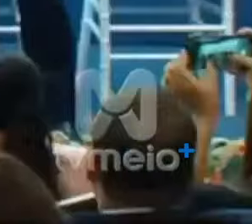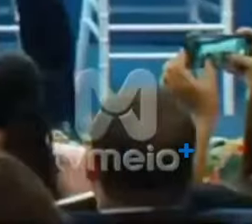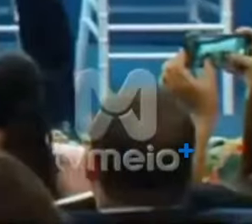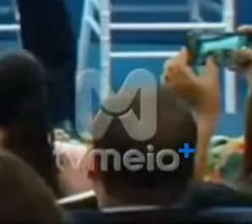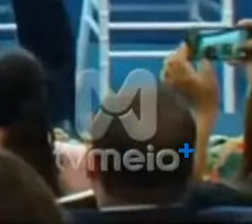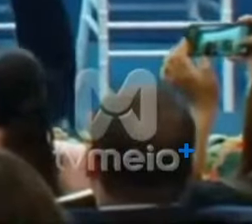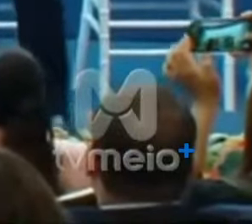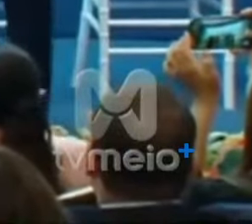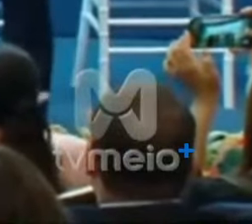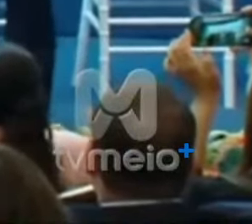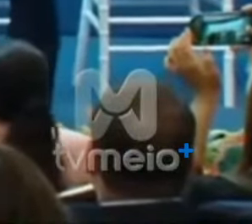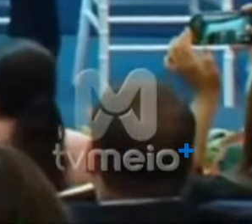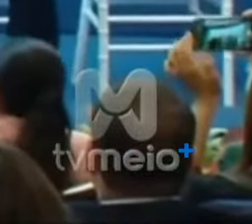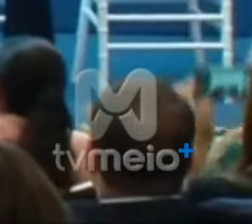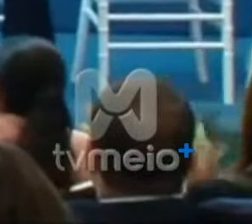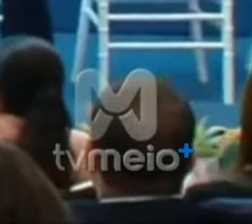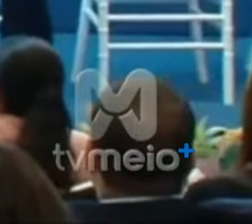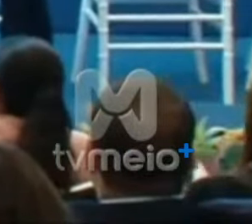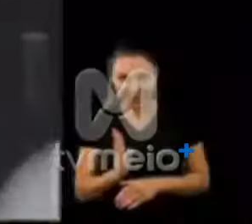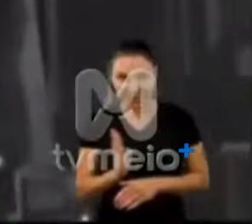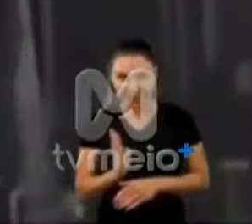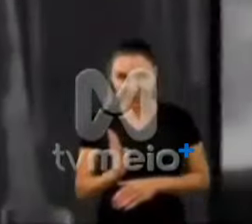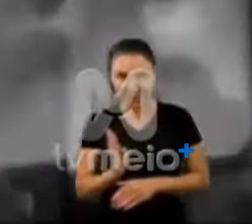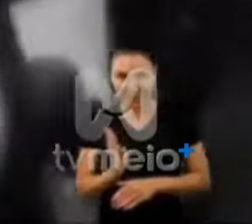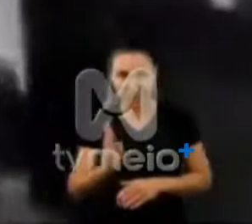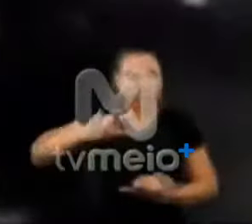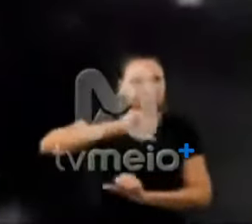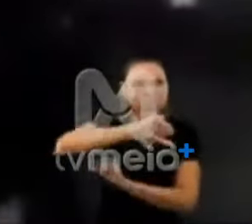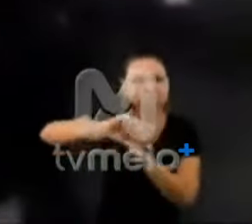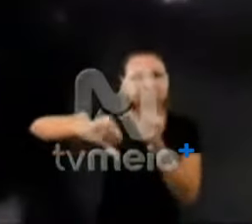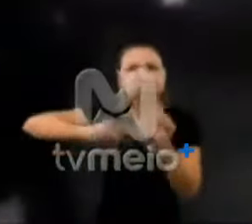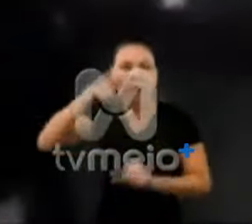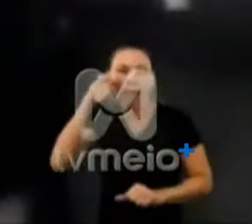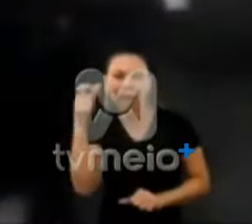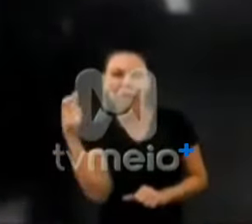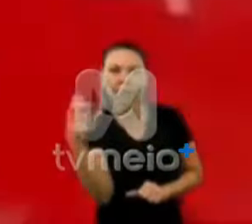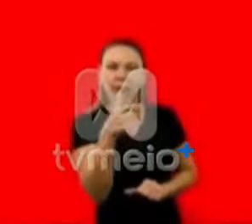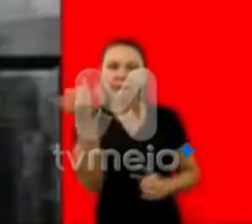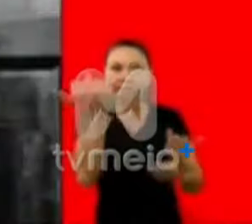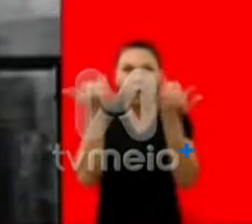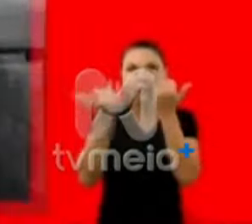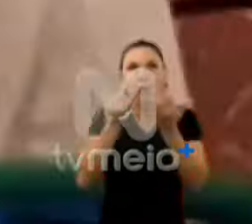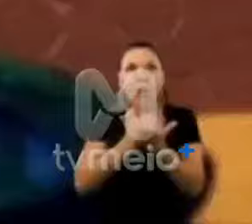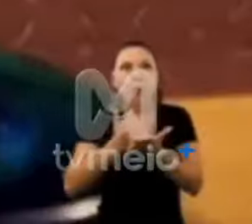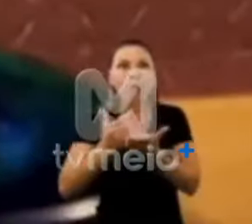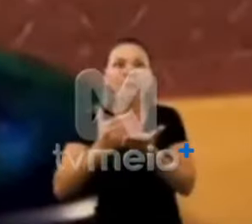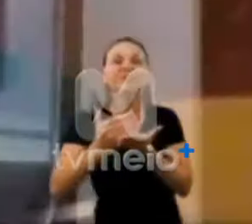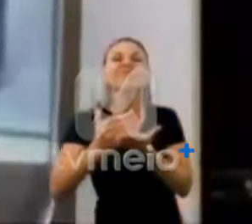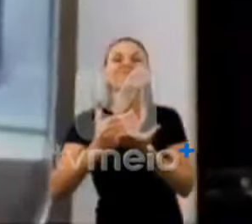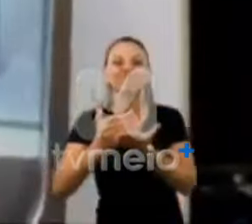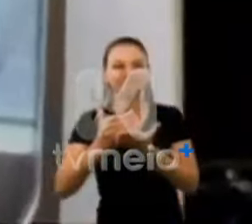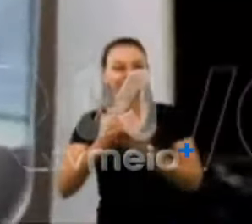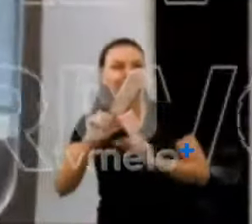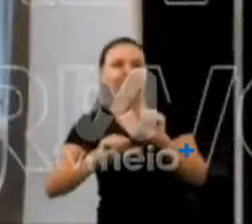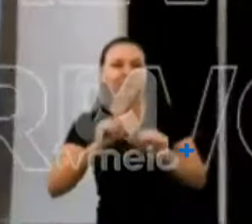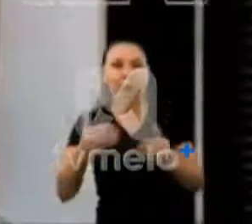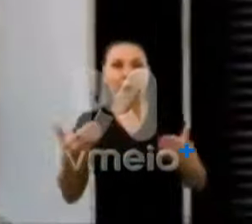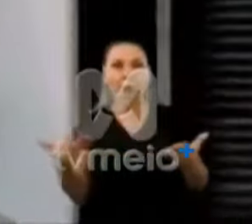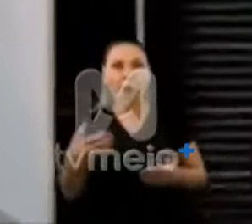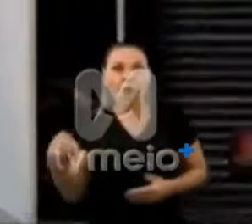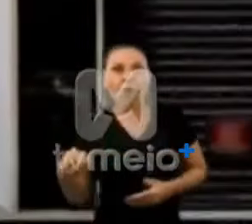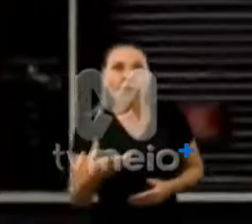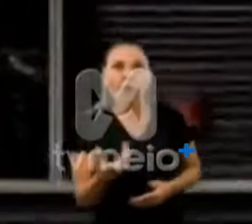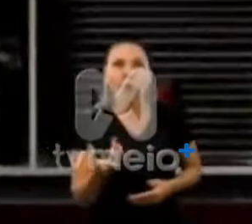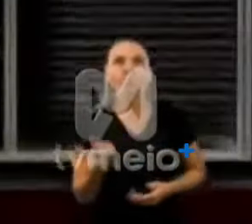novas possibilidades de geração de receitas, como a publicidade interativa, na qual os